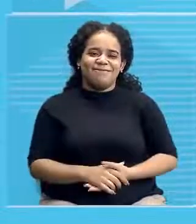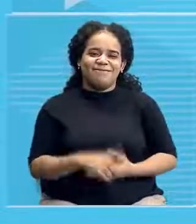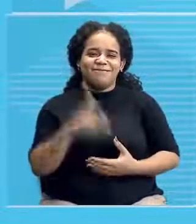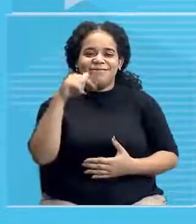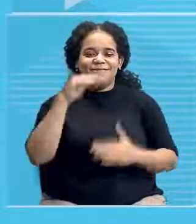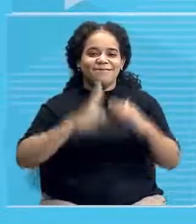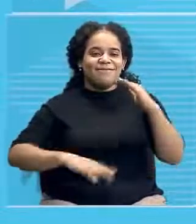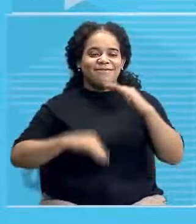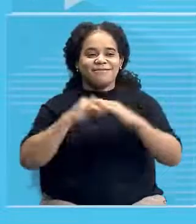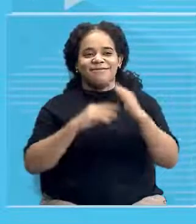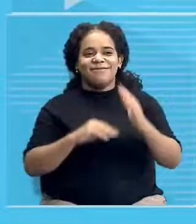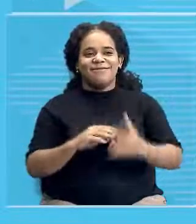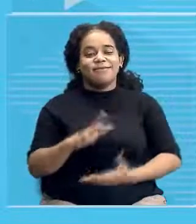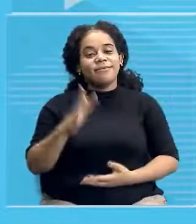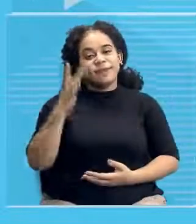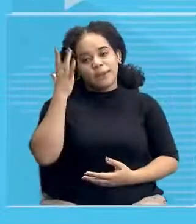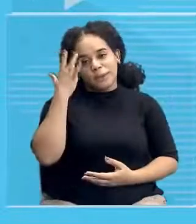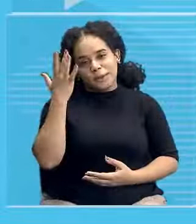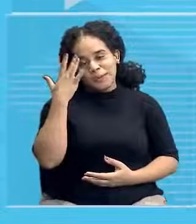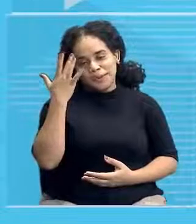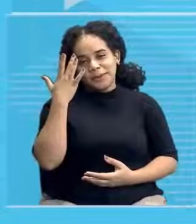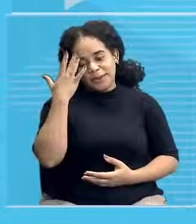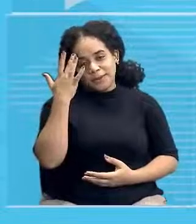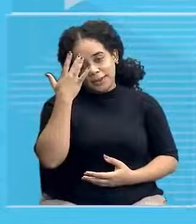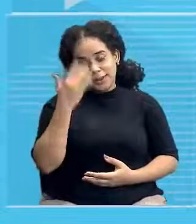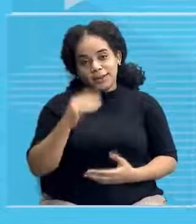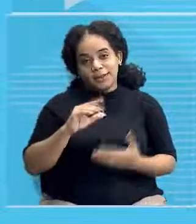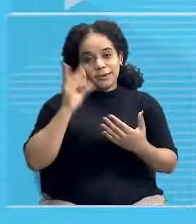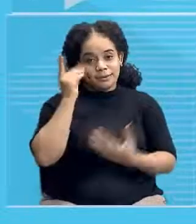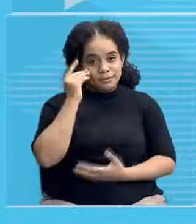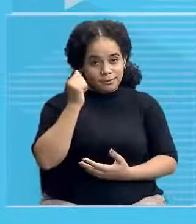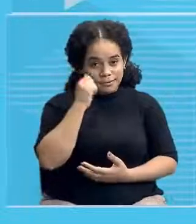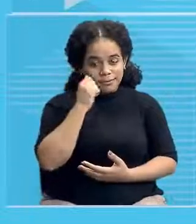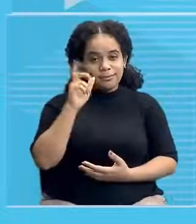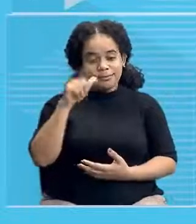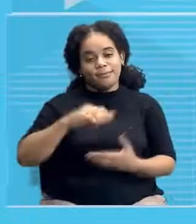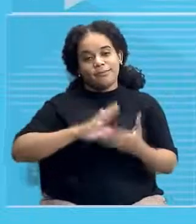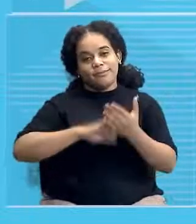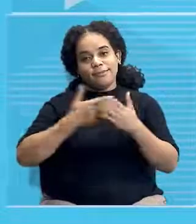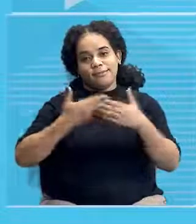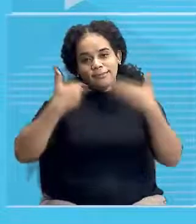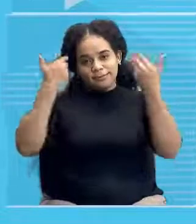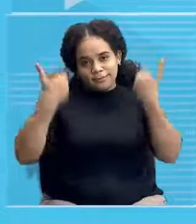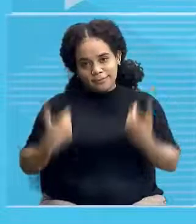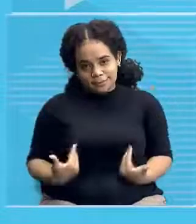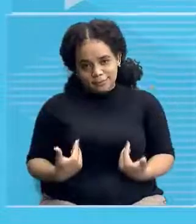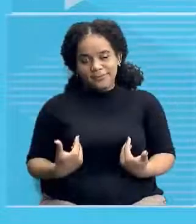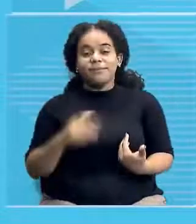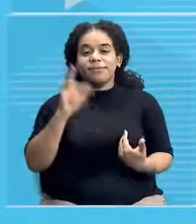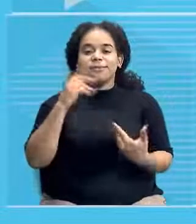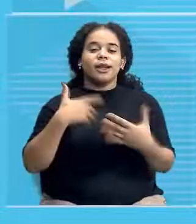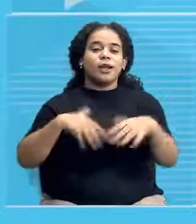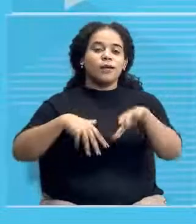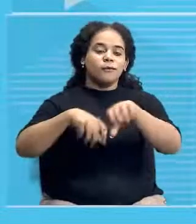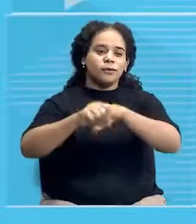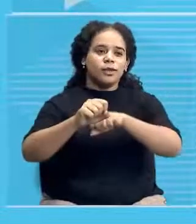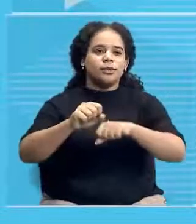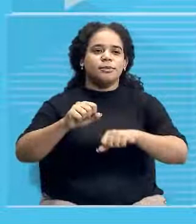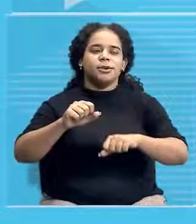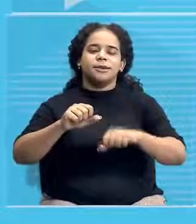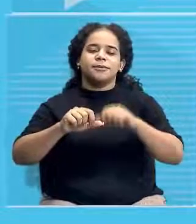Ela fez, a professora Deuselane é a que está aí no cantinho do vídeo. Ela fez letras